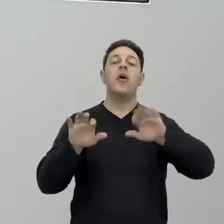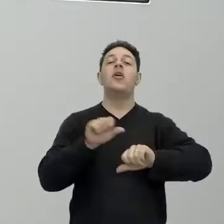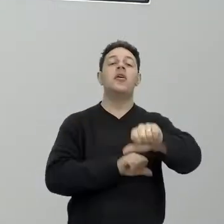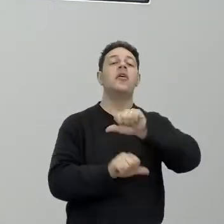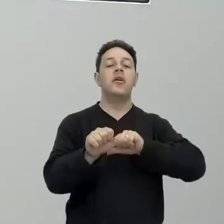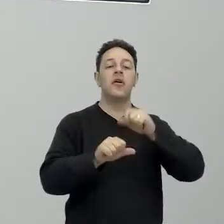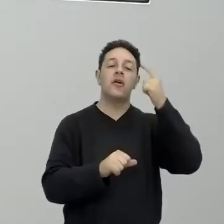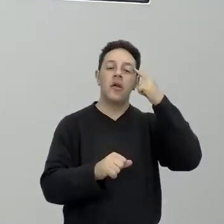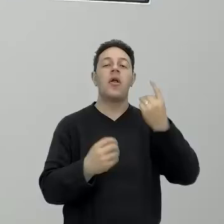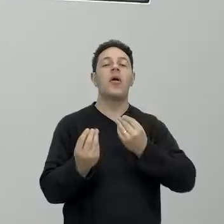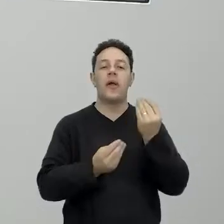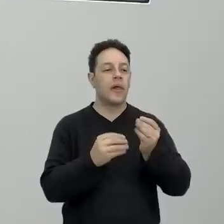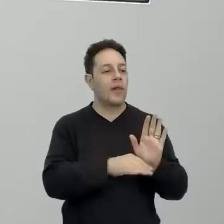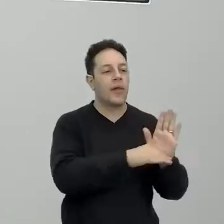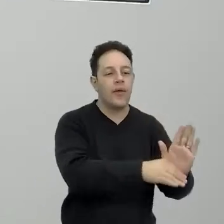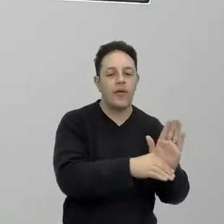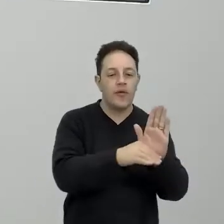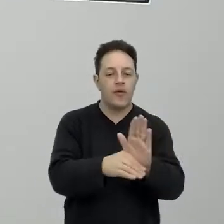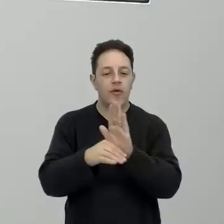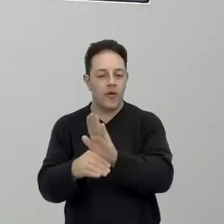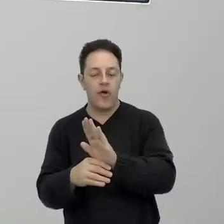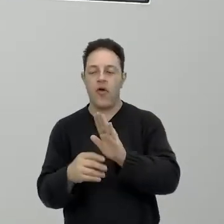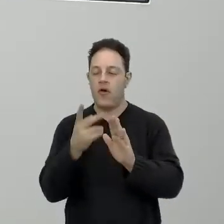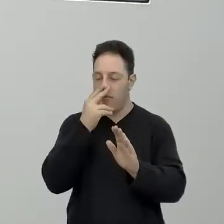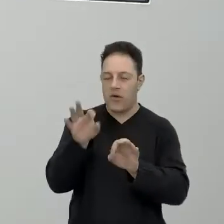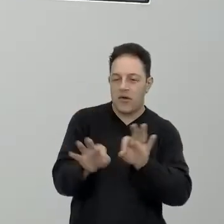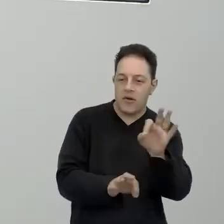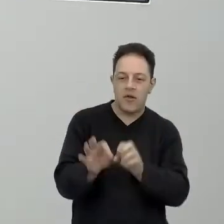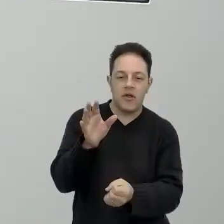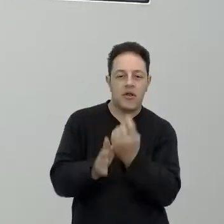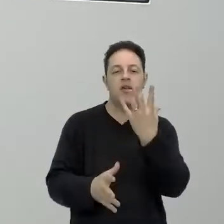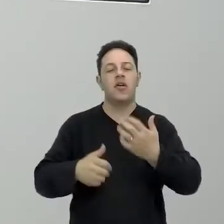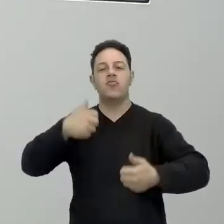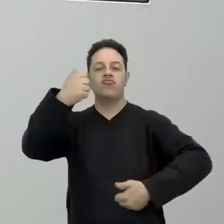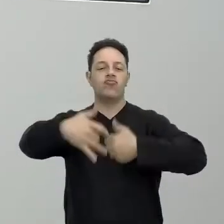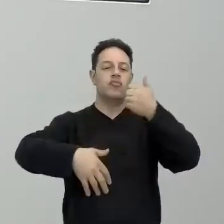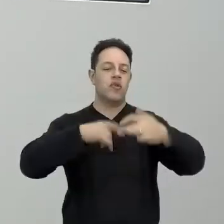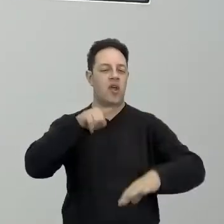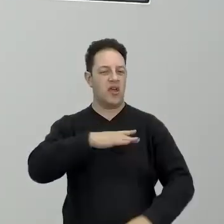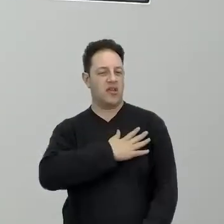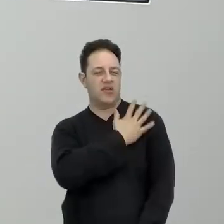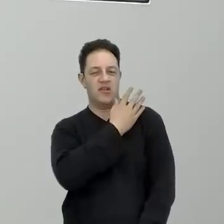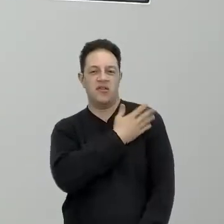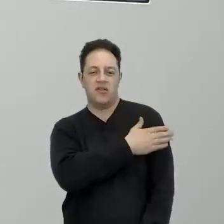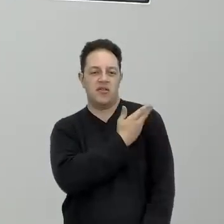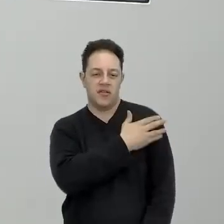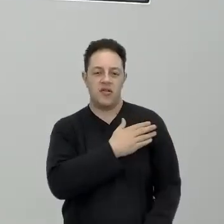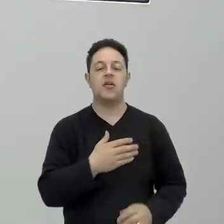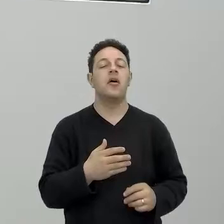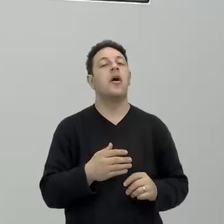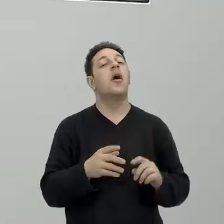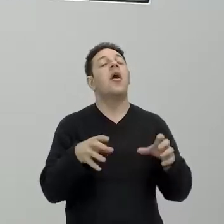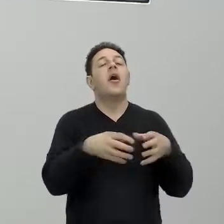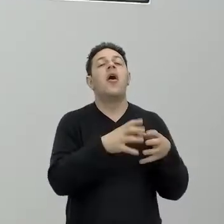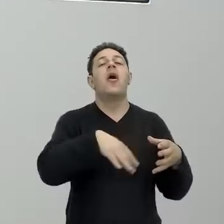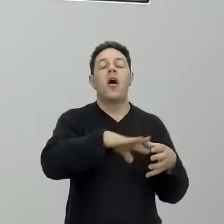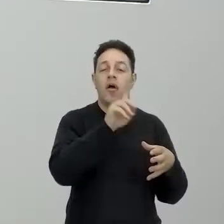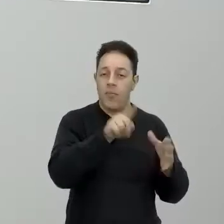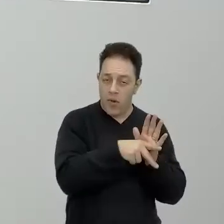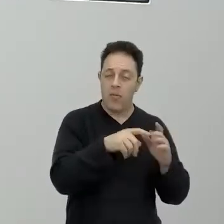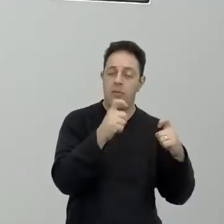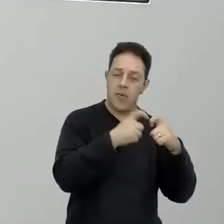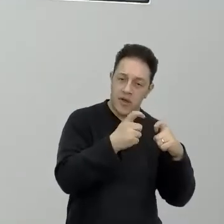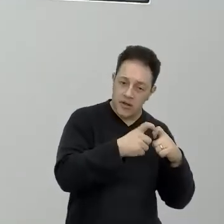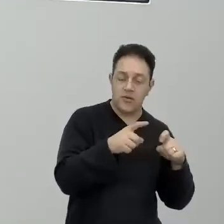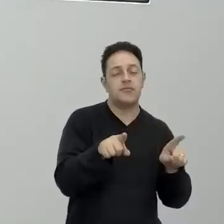disso ajudaram a construir todo um discurso, né? E quando eu digo esses pseudocientistas, eu estou falando da área da medicina, mas também